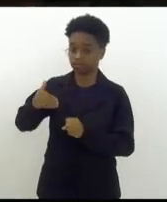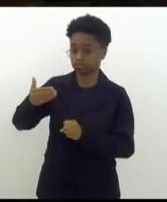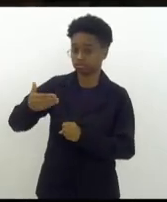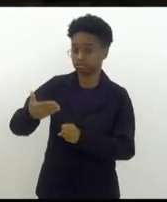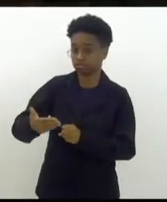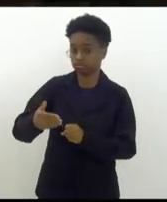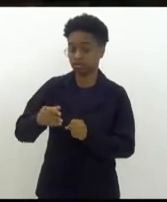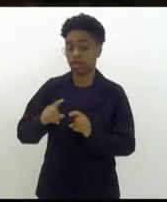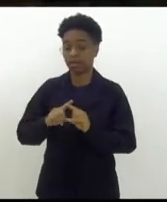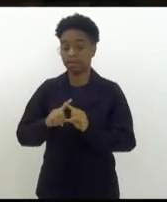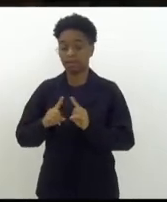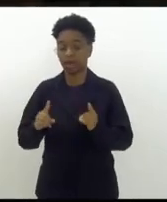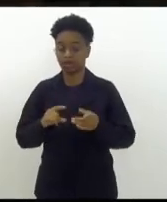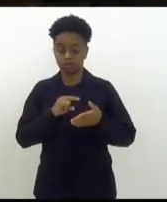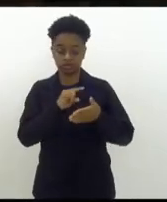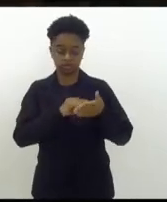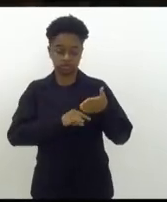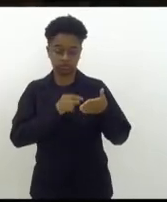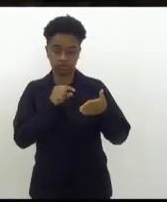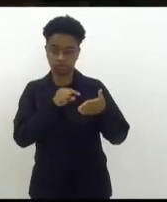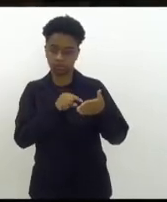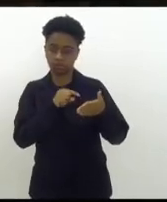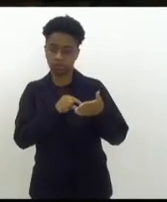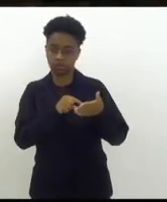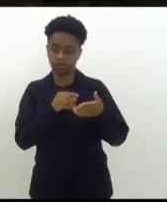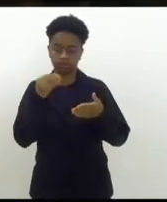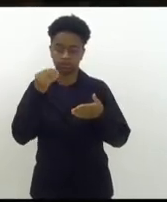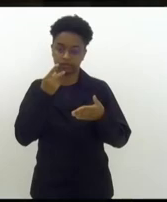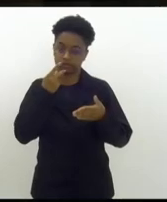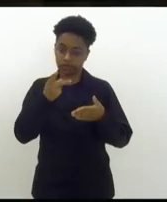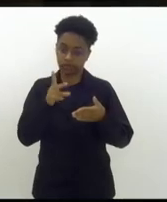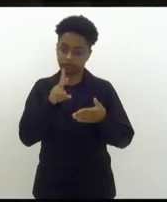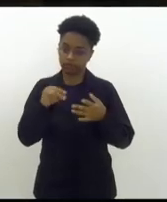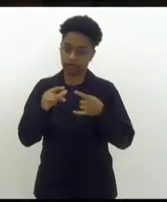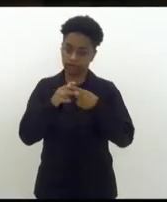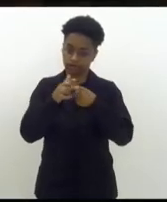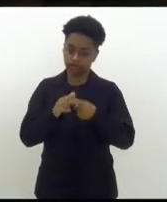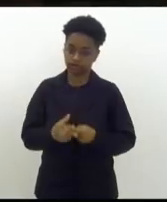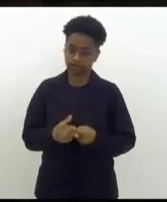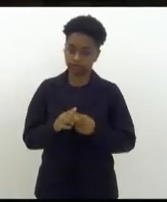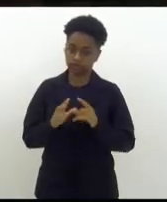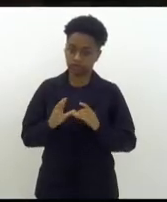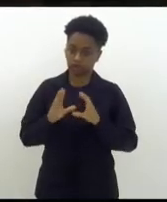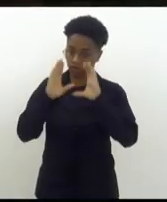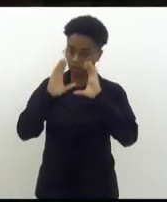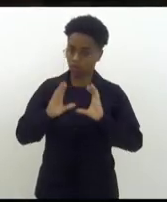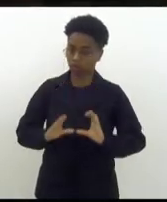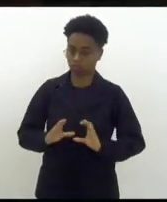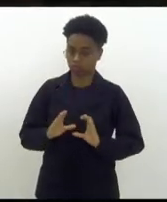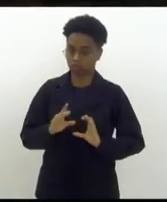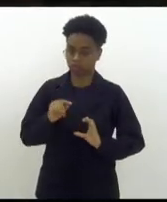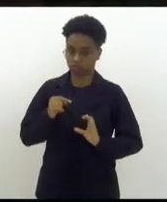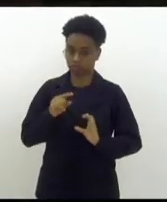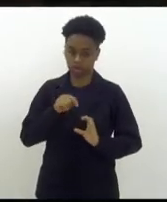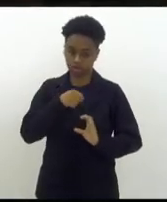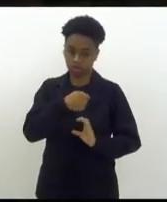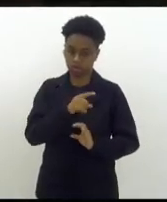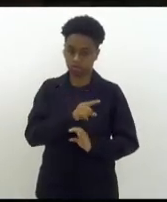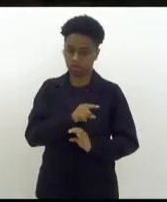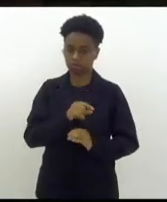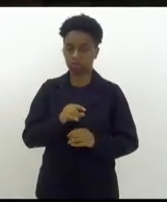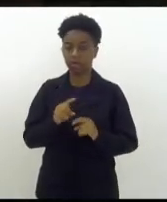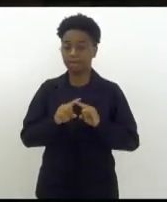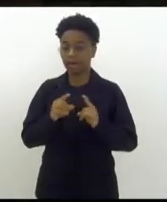e o termo de ajuste de Conduta Como chamamos esse termo não